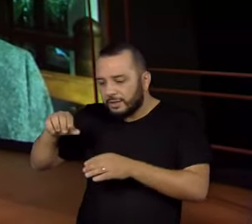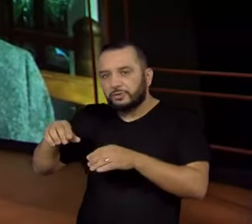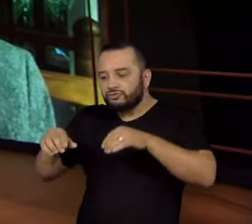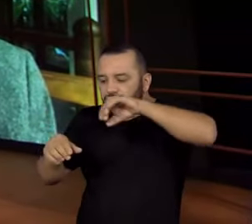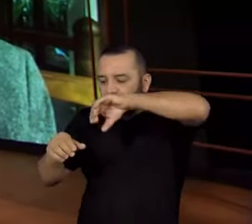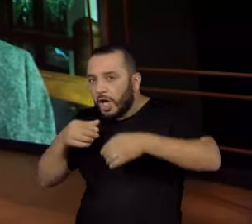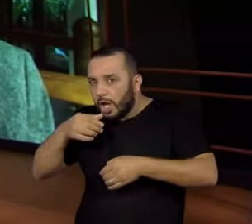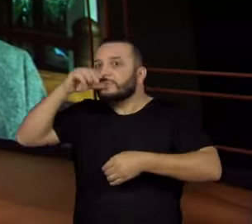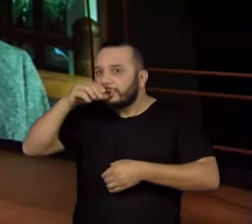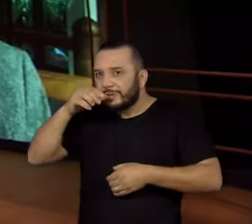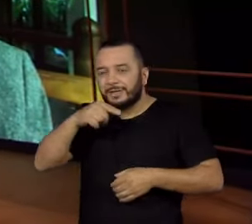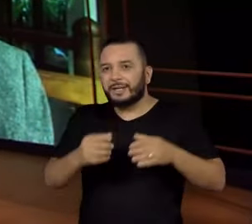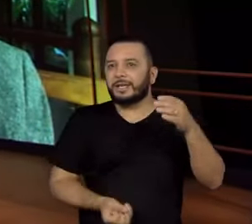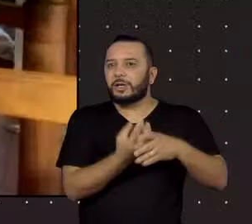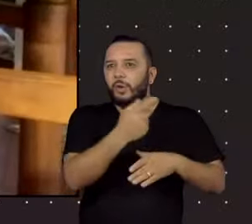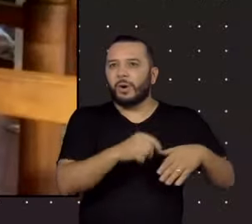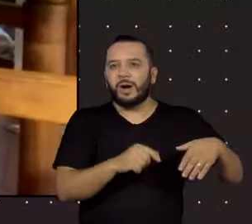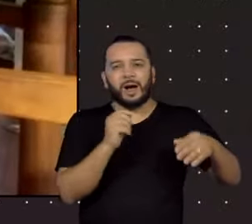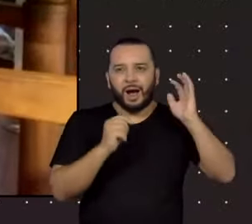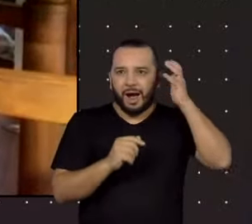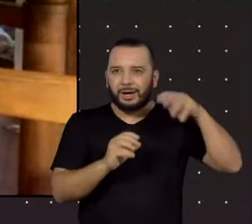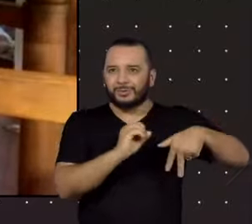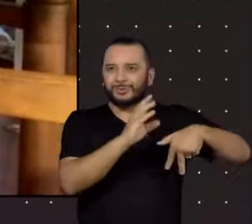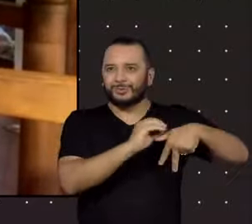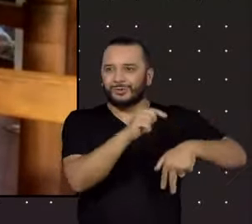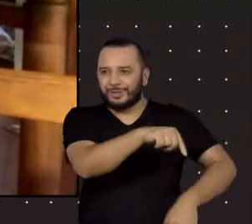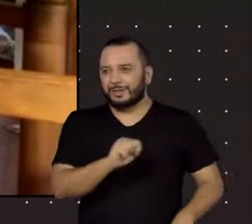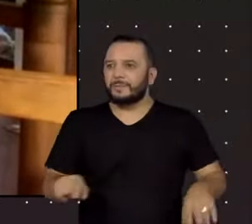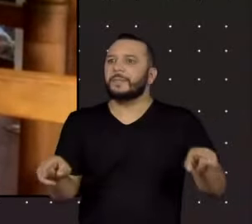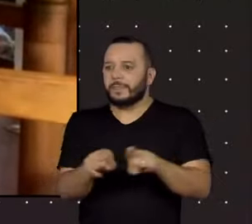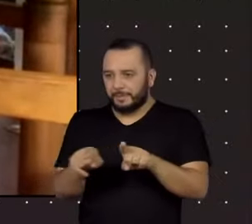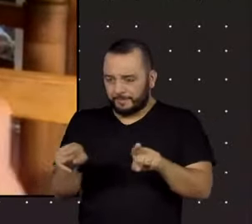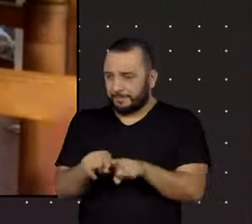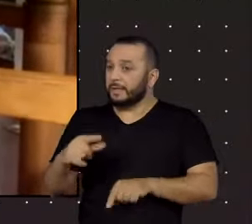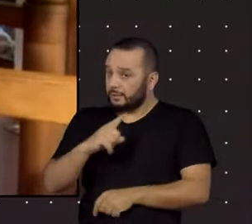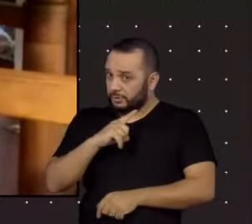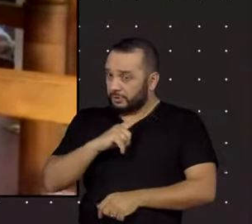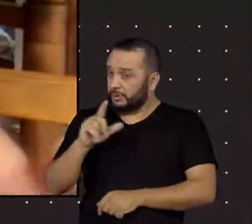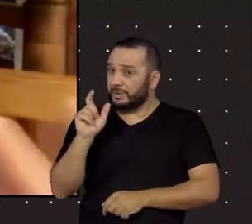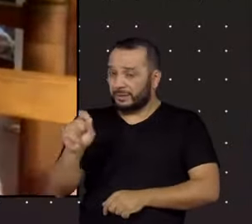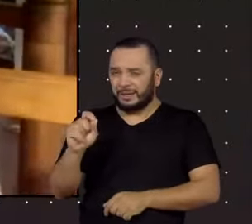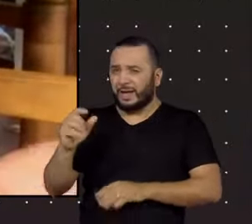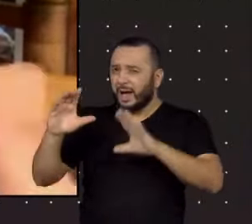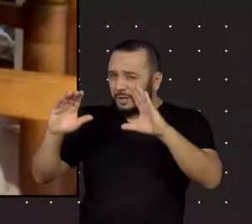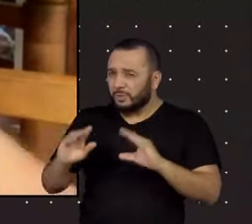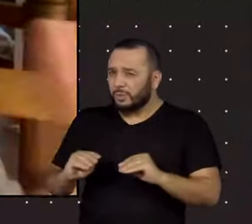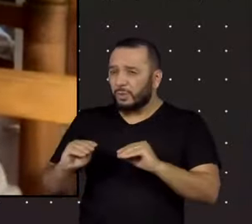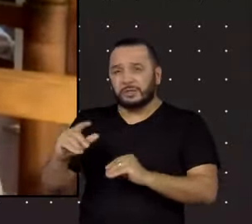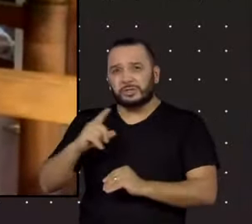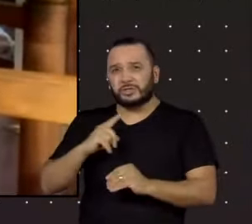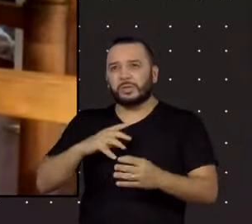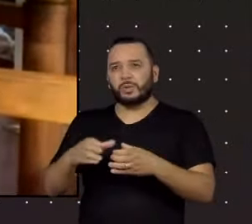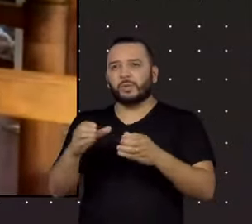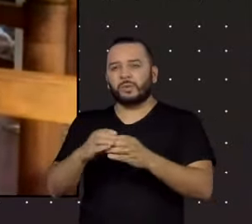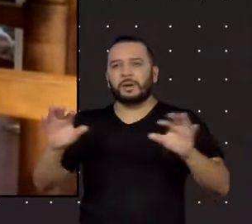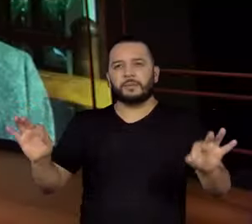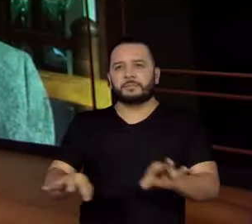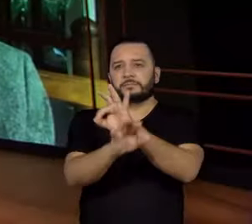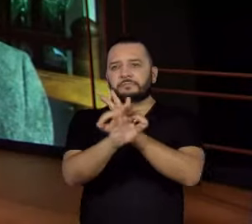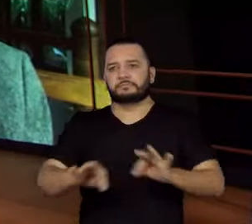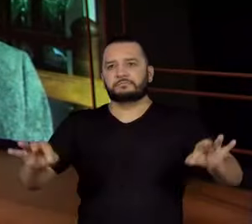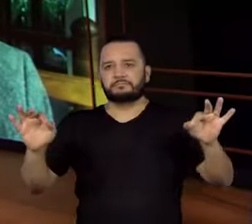respostas com grandes intelectuais paulistas dando entrevistas, né? Todas as noites tinha uma pequena orquestra que tocava acompanhando cantores.